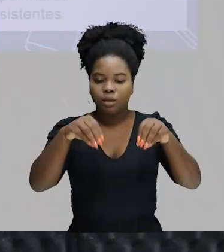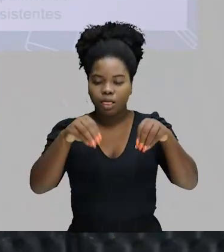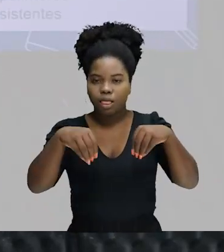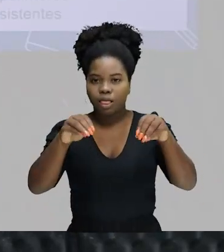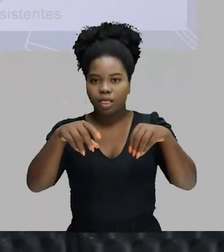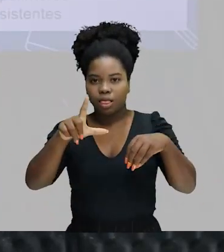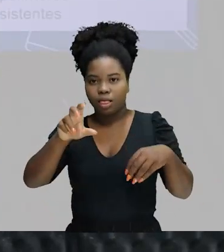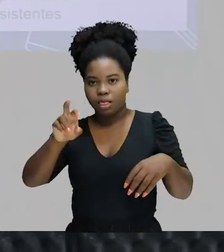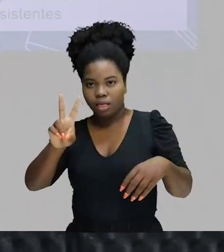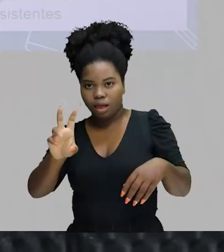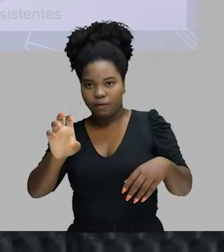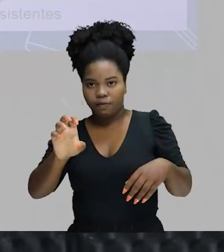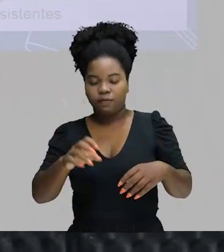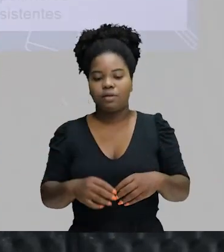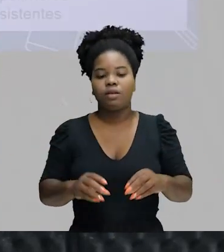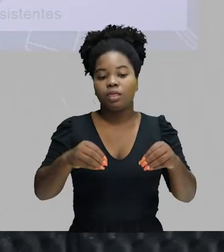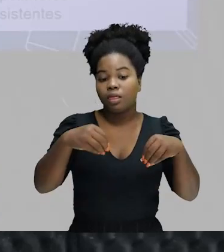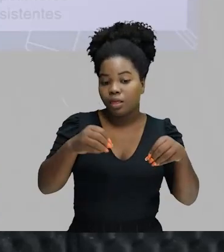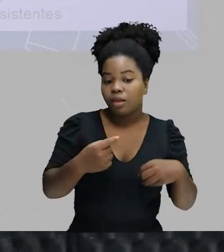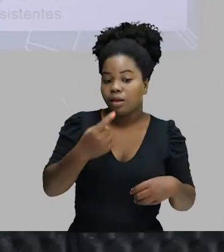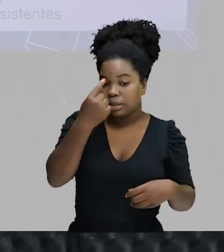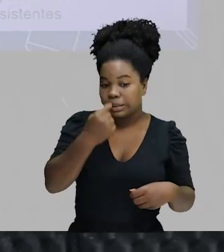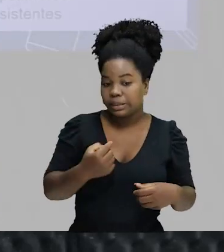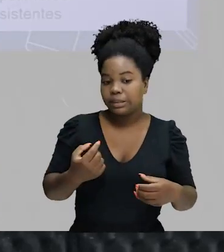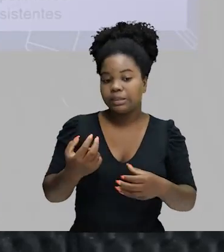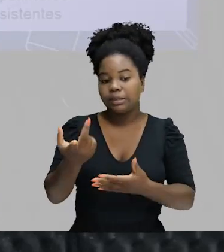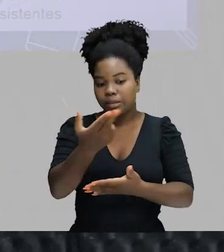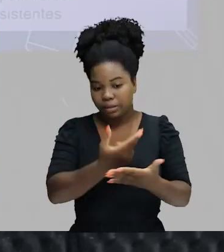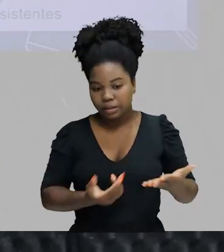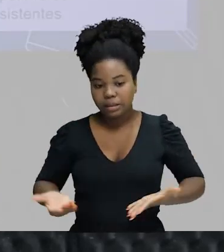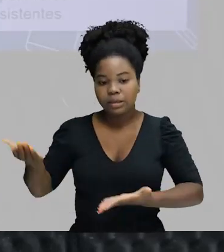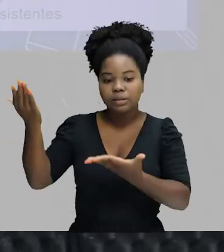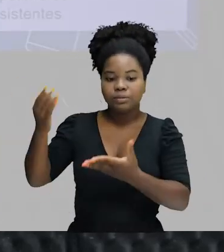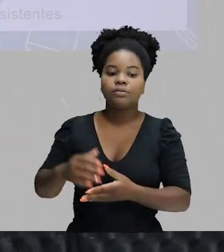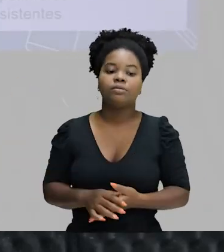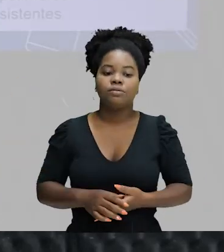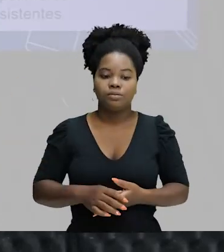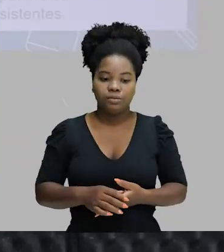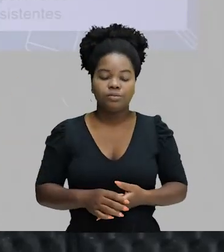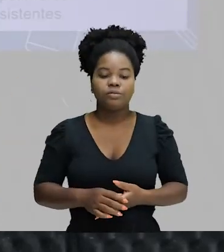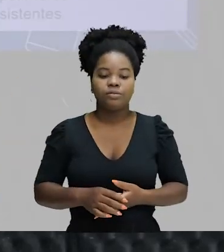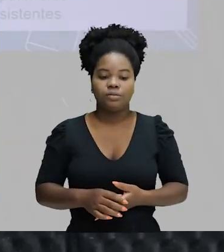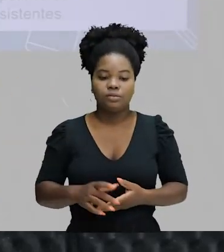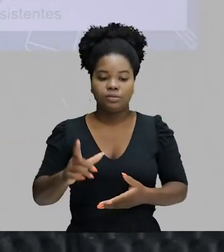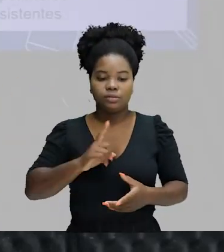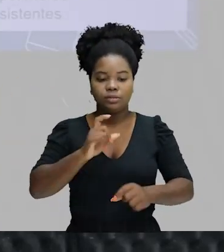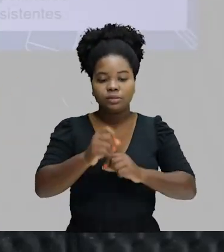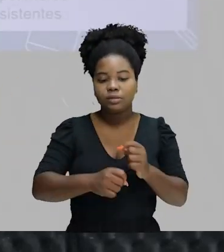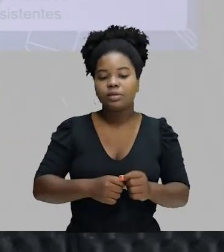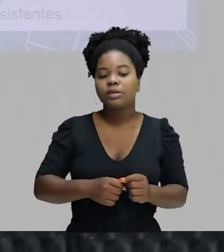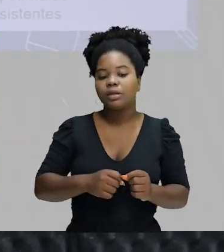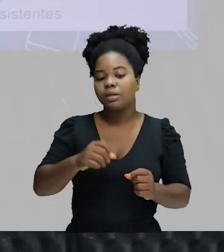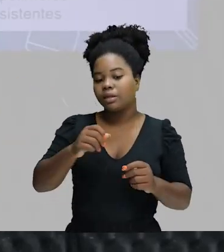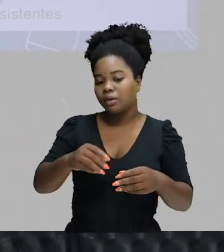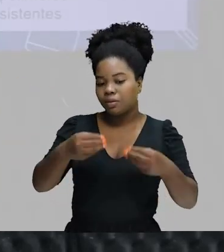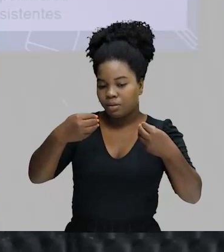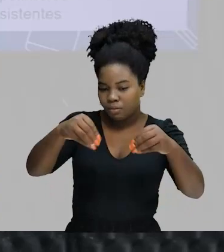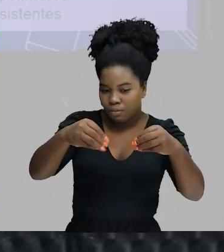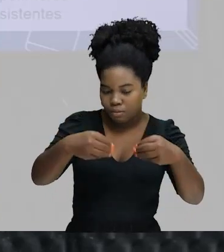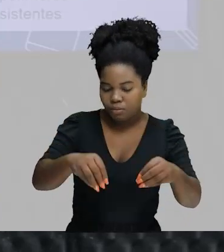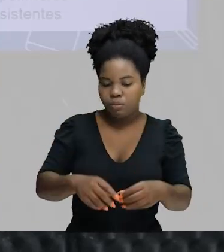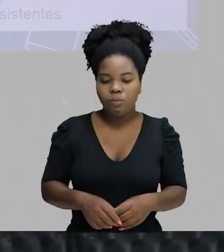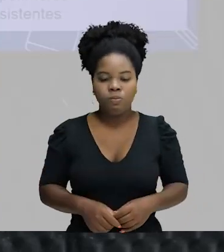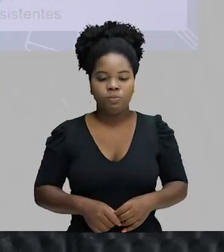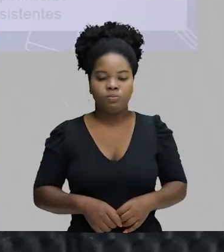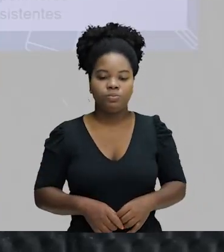certo? Aqui no emprego da asa delta. Então, esse tecido aqui é um tecido muito leve e resistente, ó,